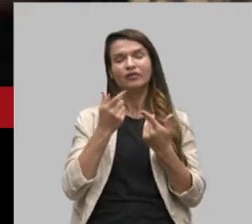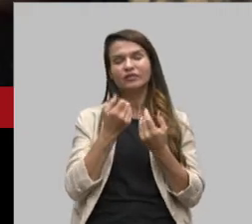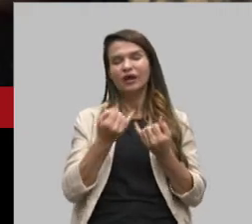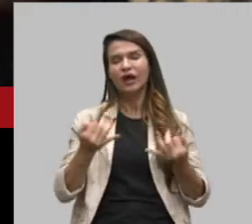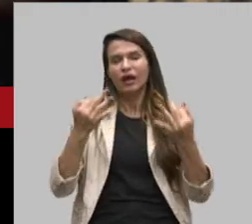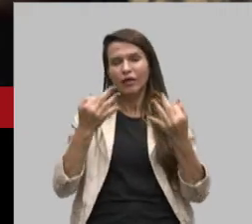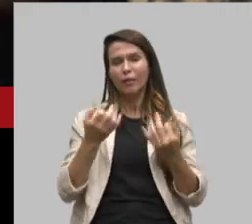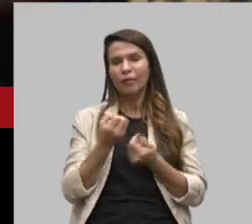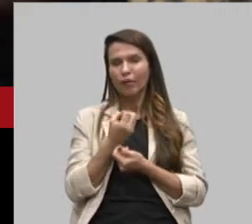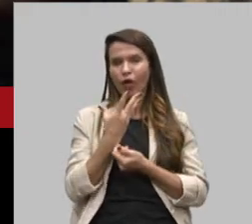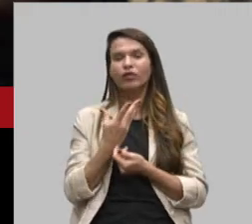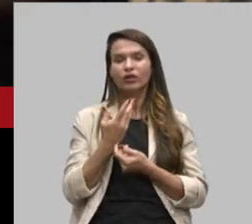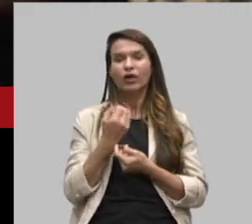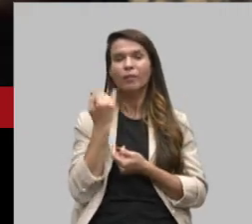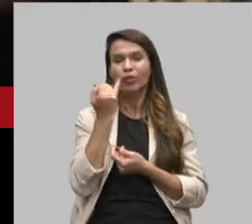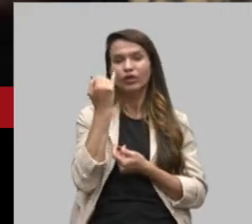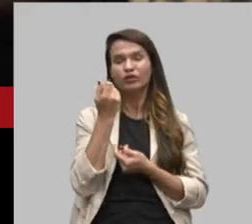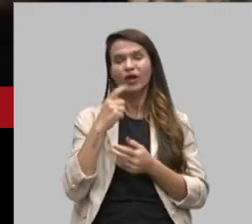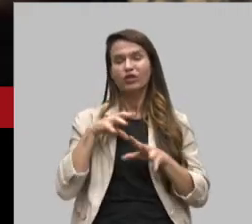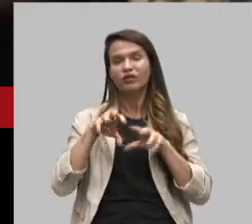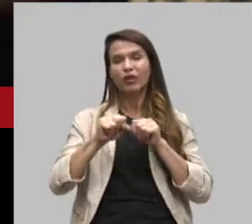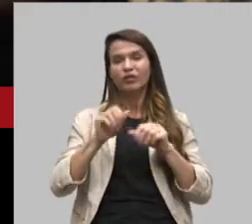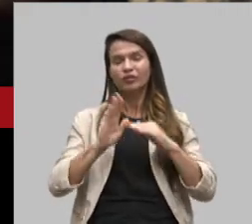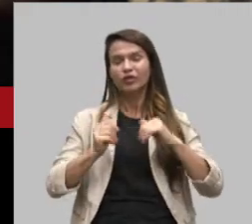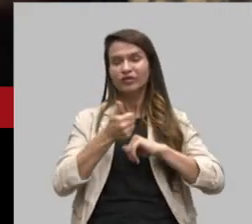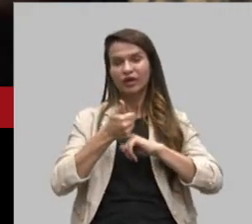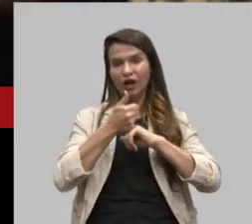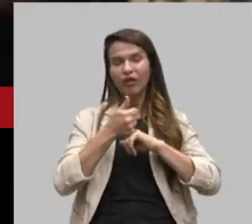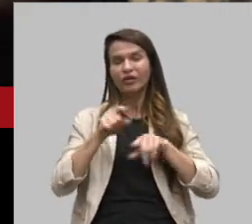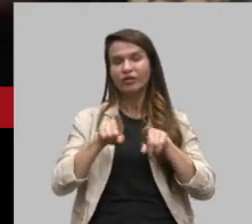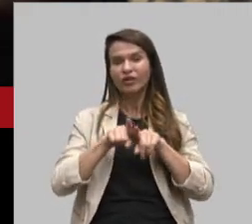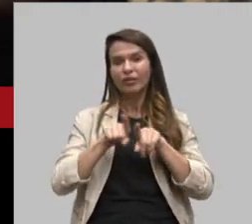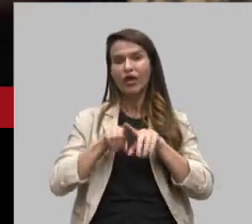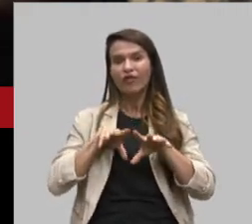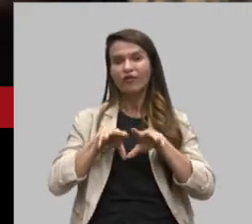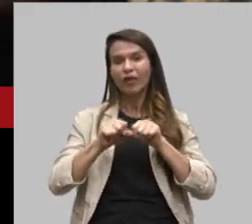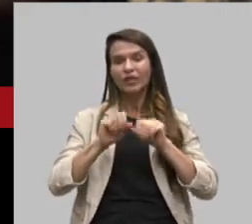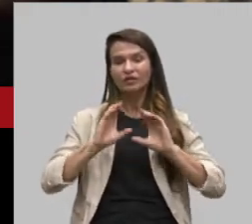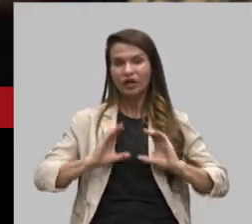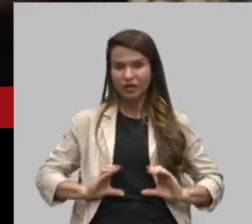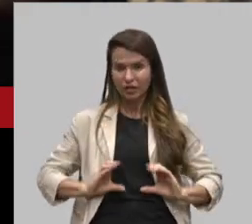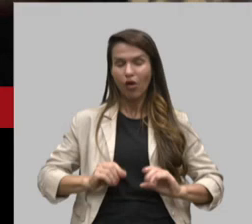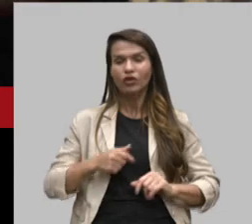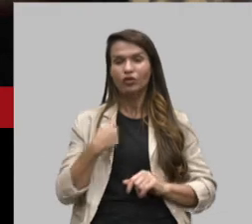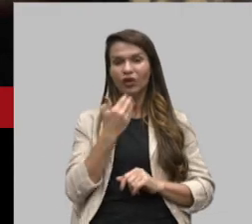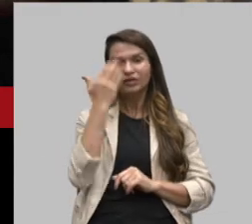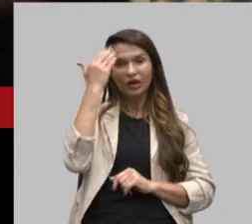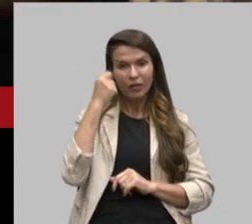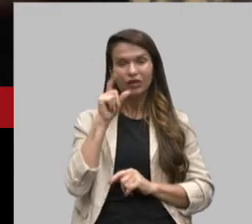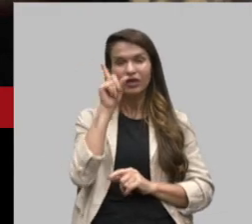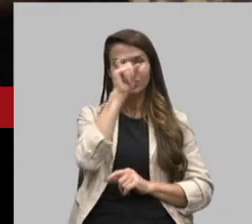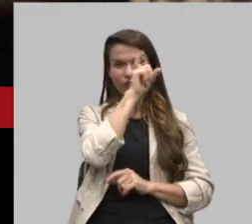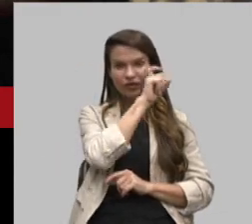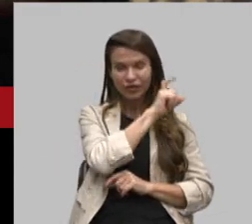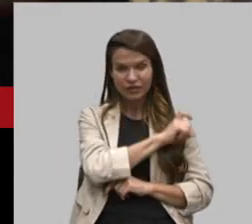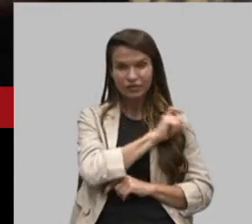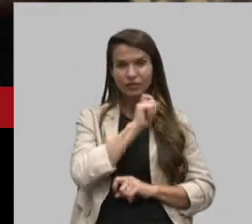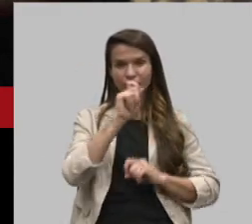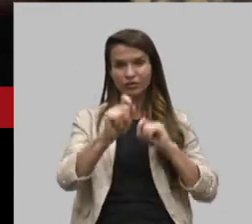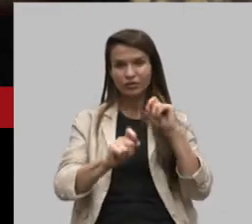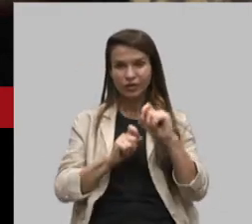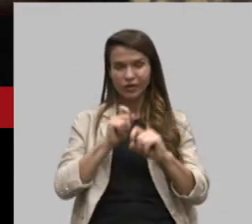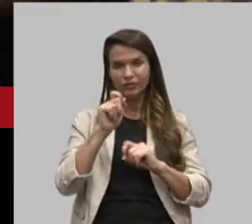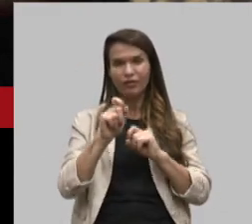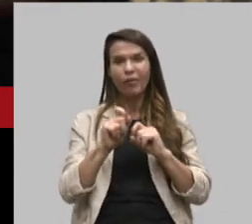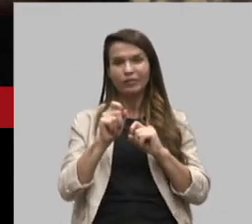realmente é necessário para nossa formação profissional e formação cidadão nós sabemos que é difícil a a obtenção de